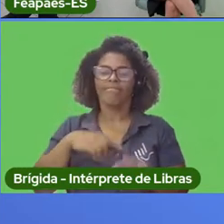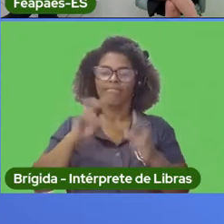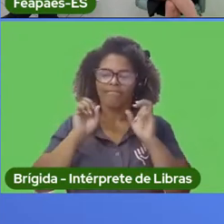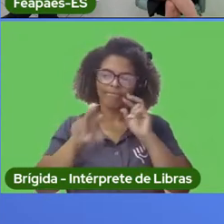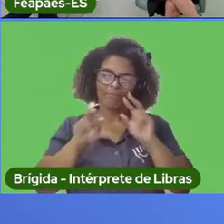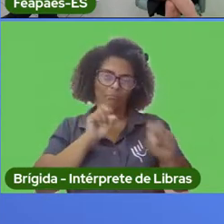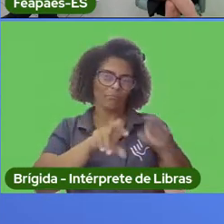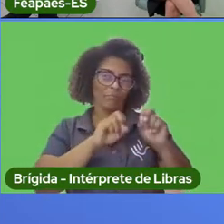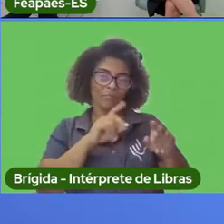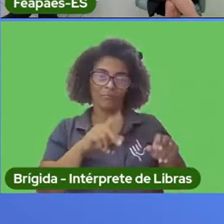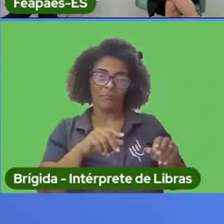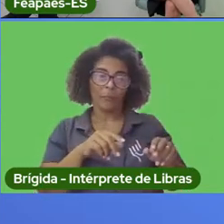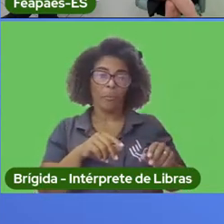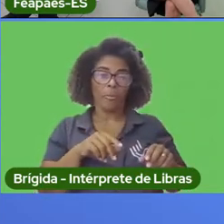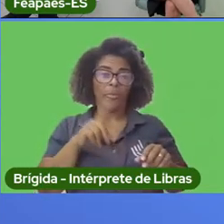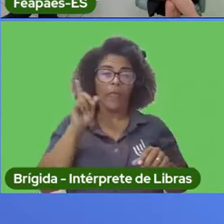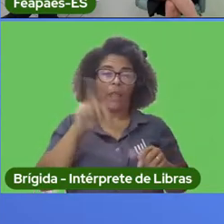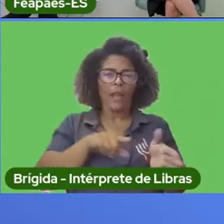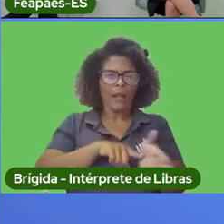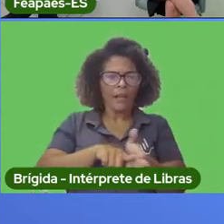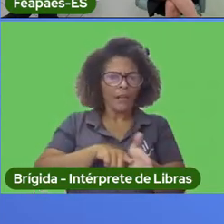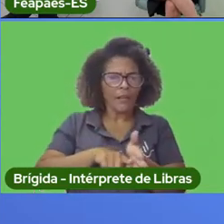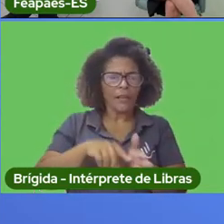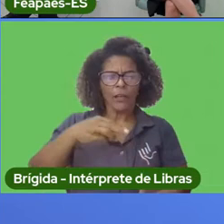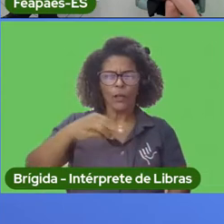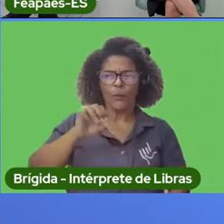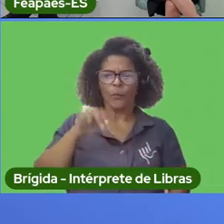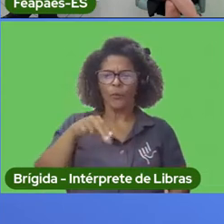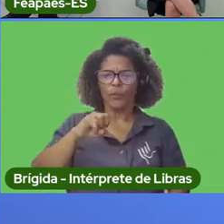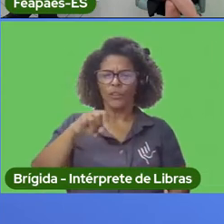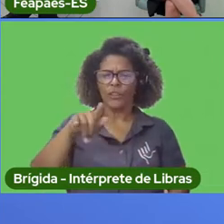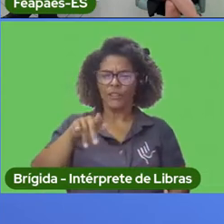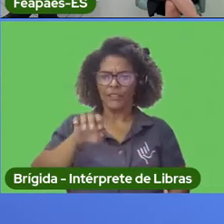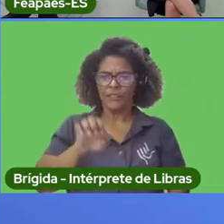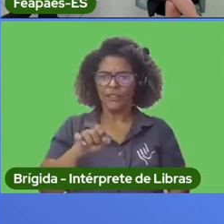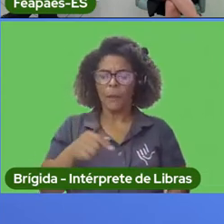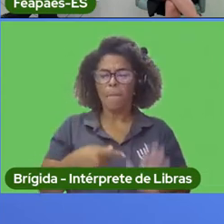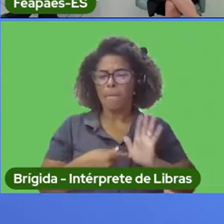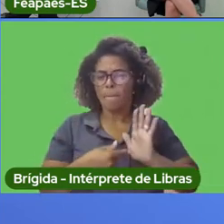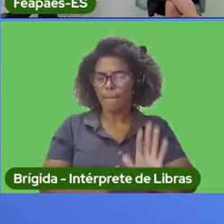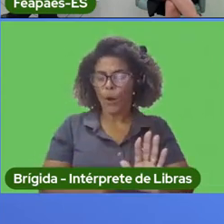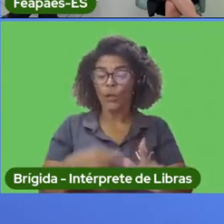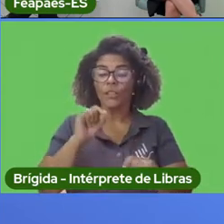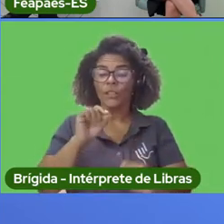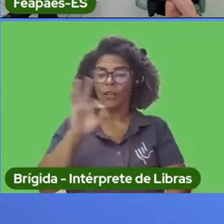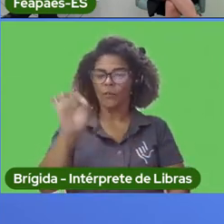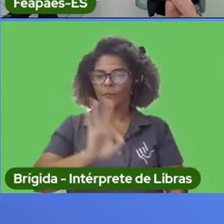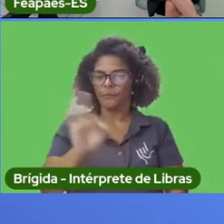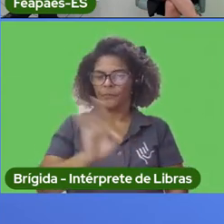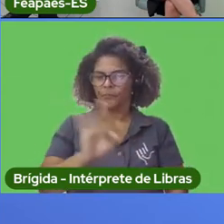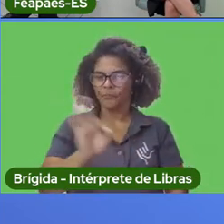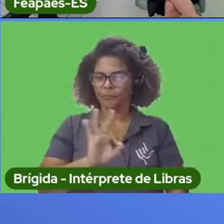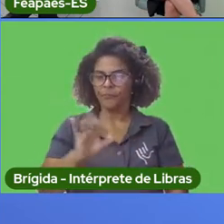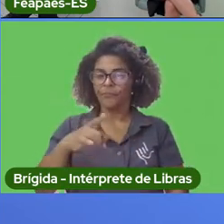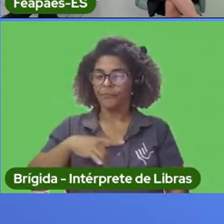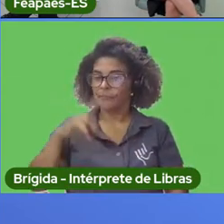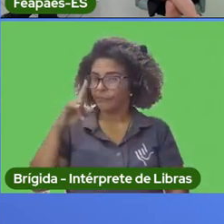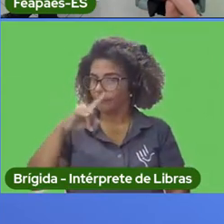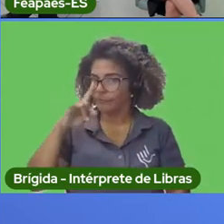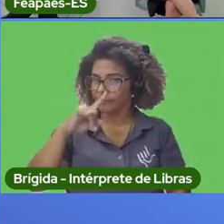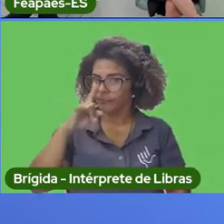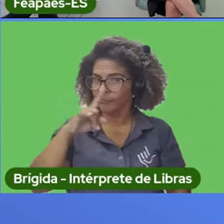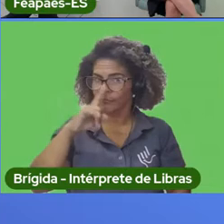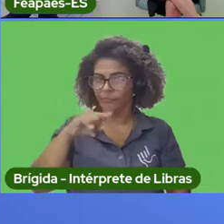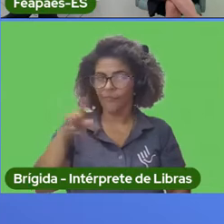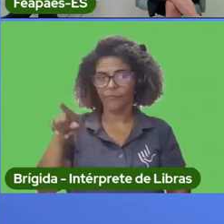né? Dados da pesquisa Munique mostram isso, né? Que o percentual, que tem muitas fragilidades aquela